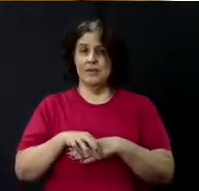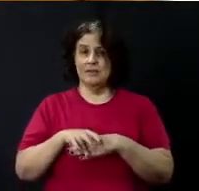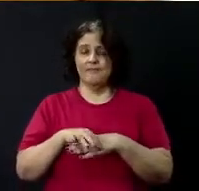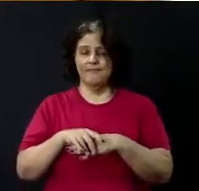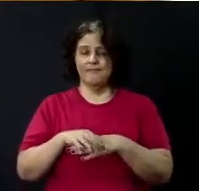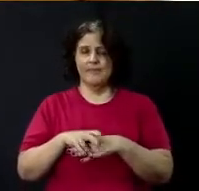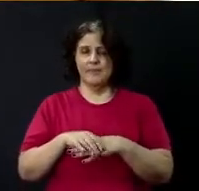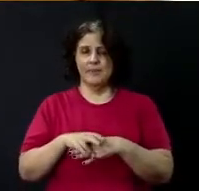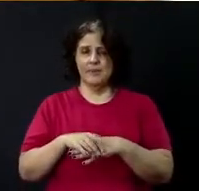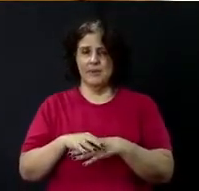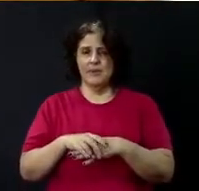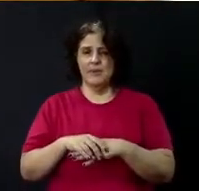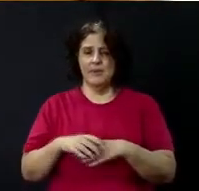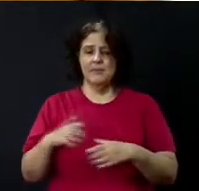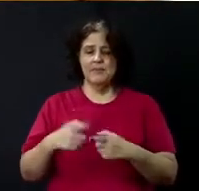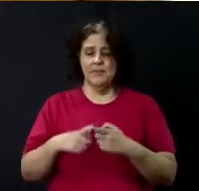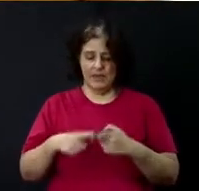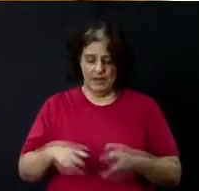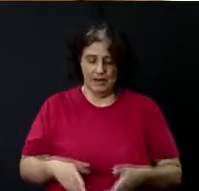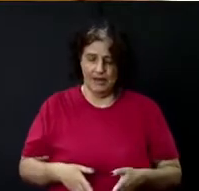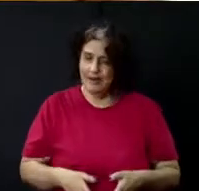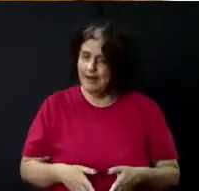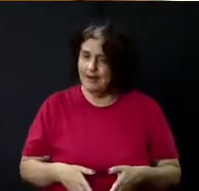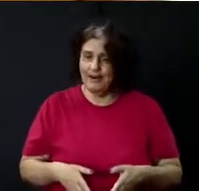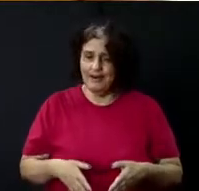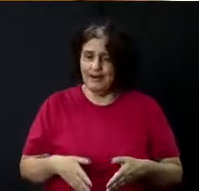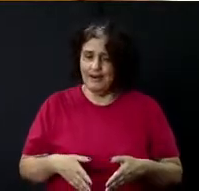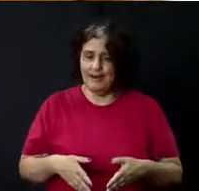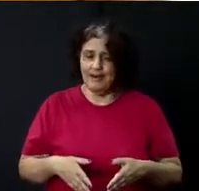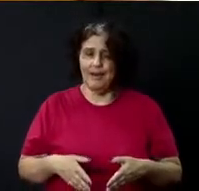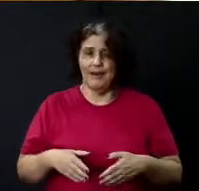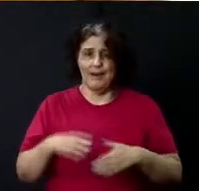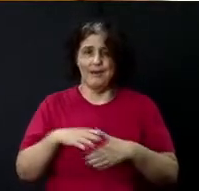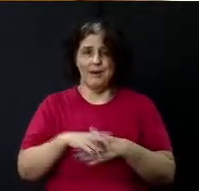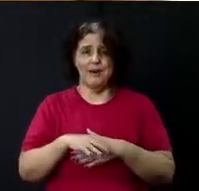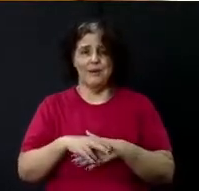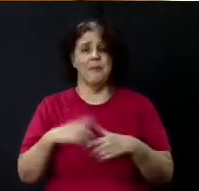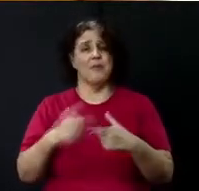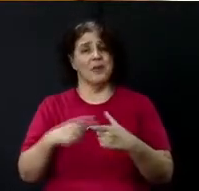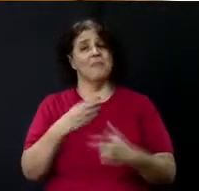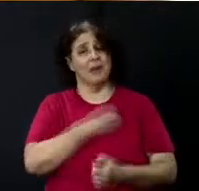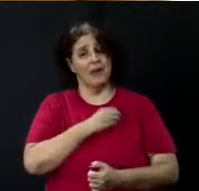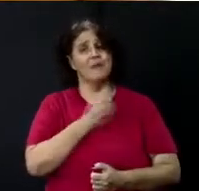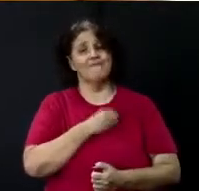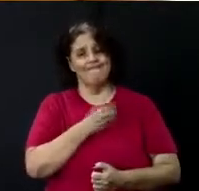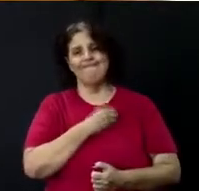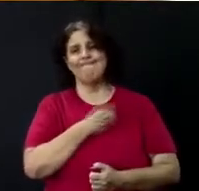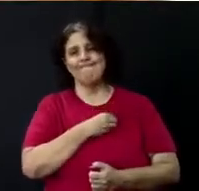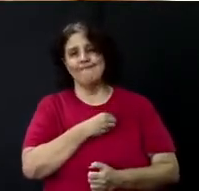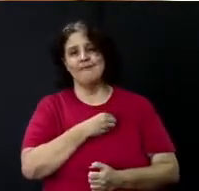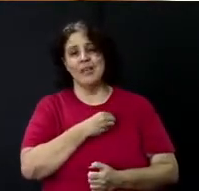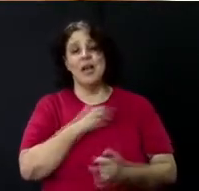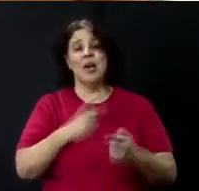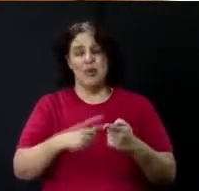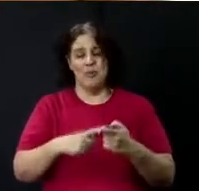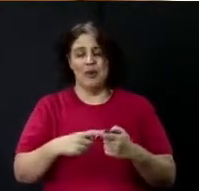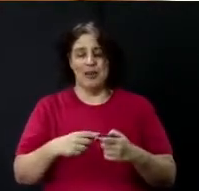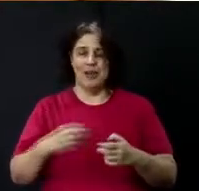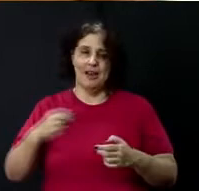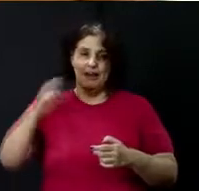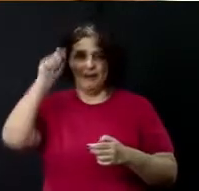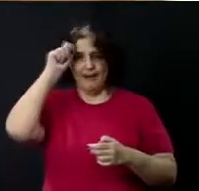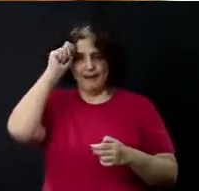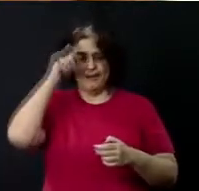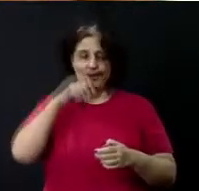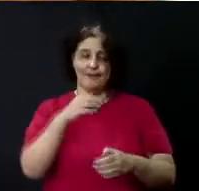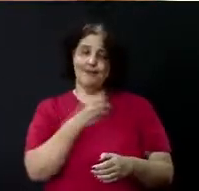e toda a humanidade tem a iniquidade em si. Humanos geram humanos, nós não